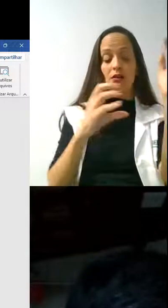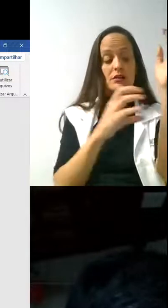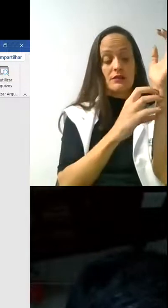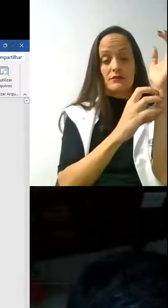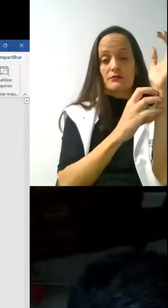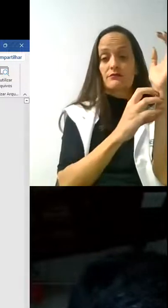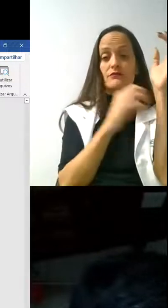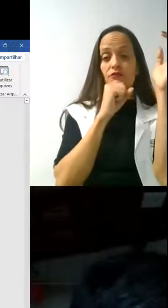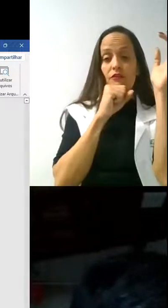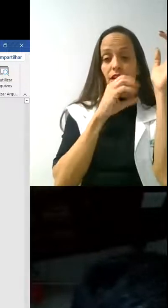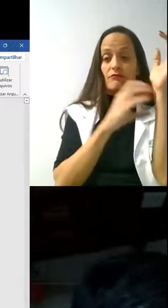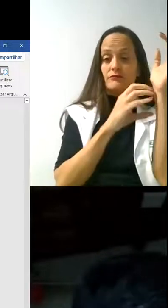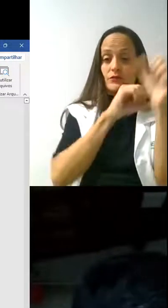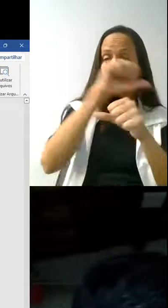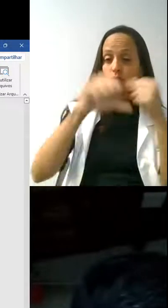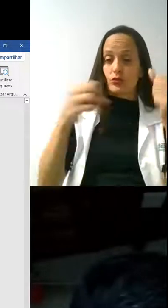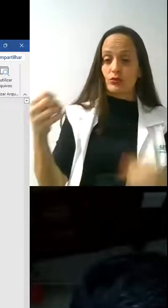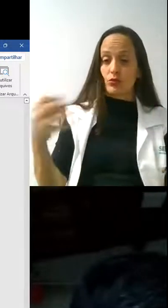ET3A.